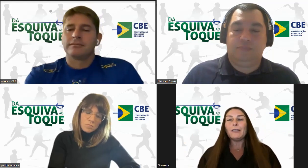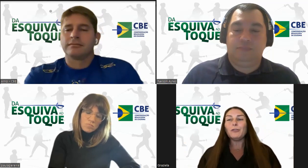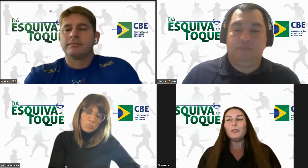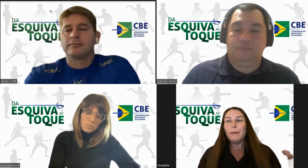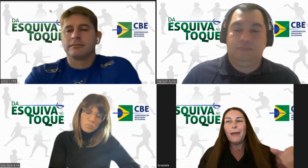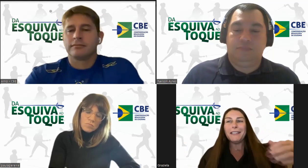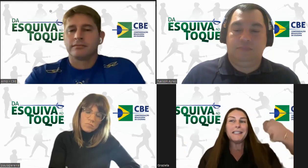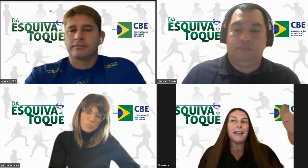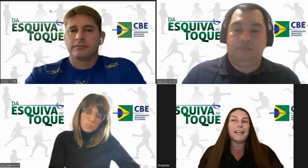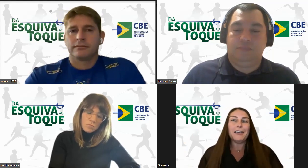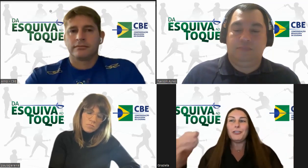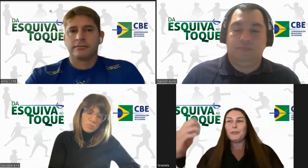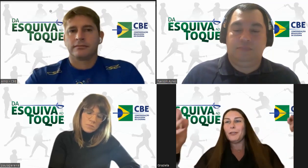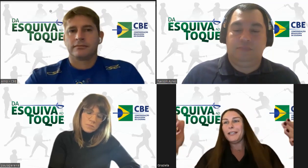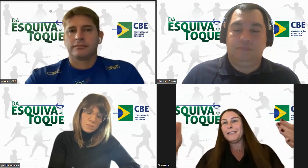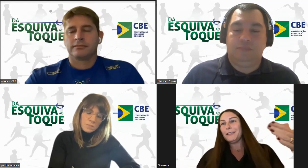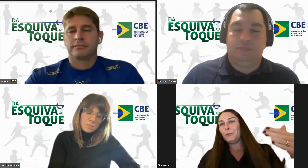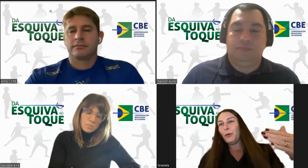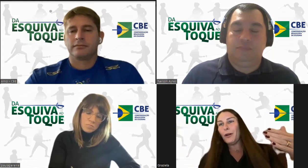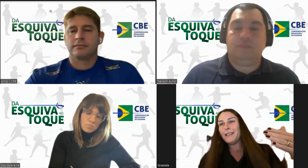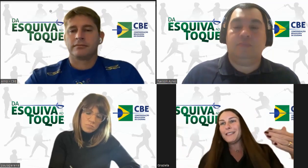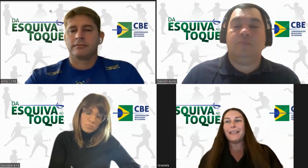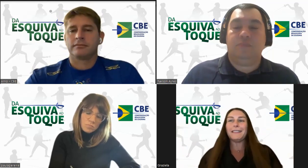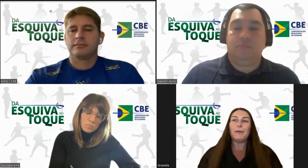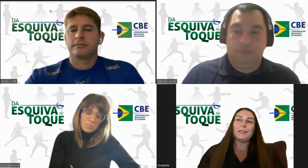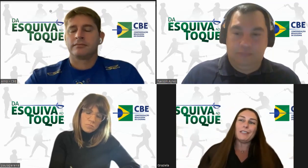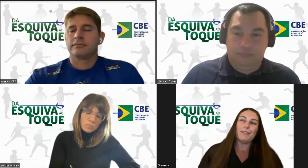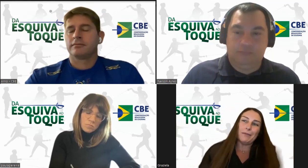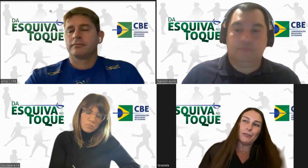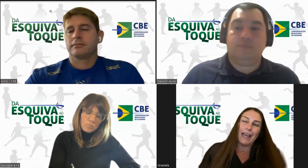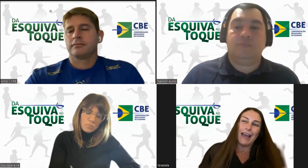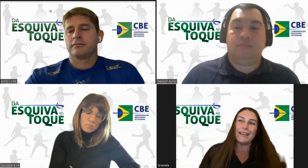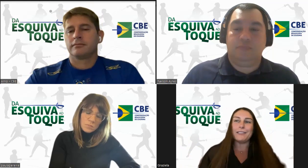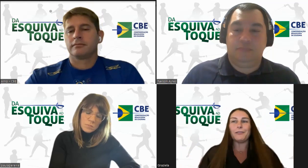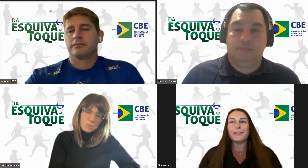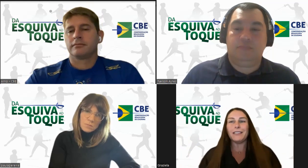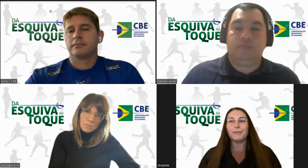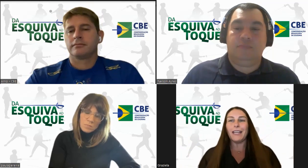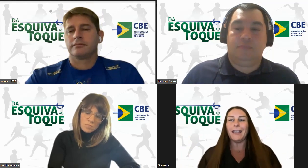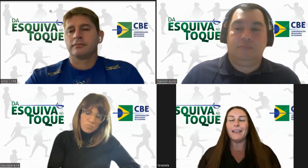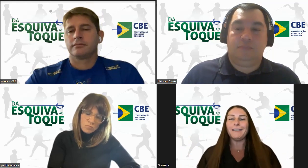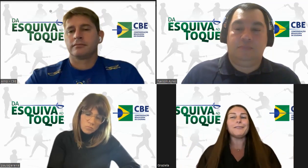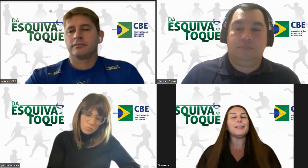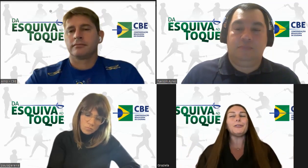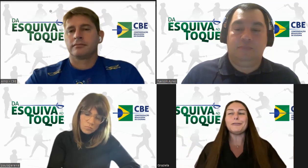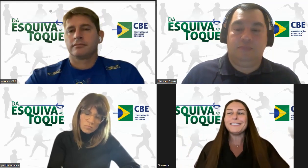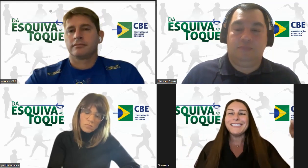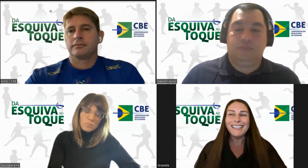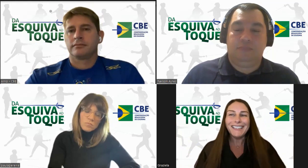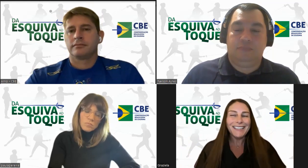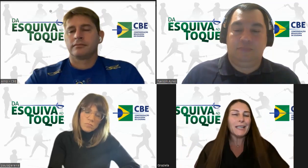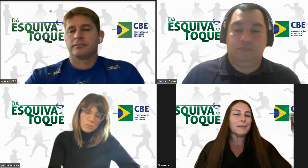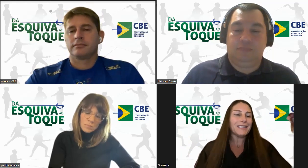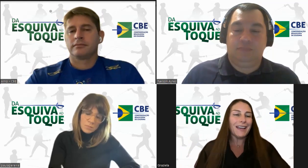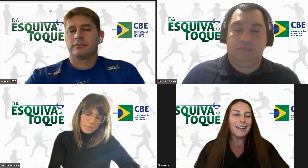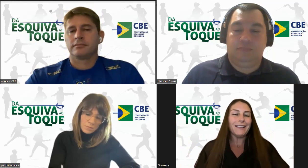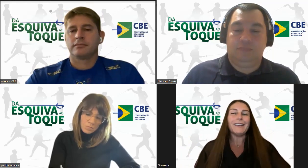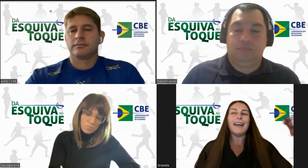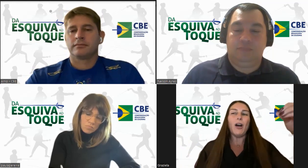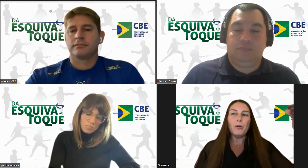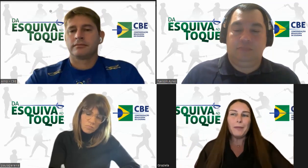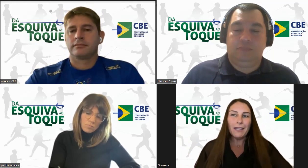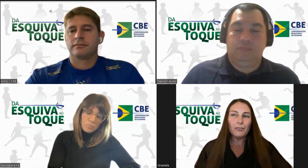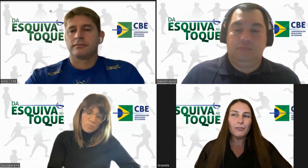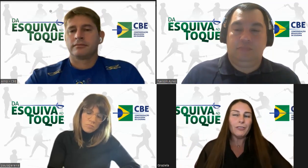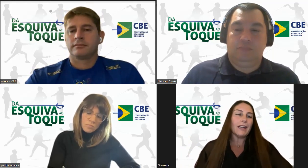então tudo depende se é antes durante e depois se tem tempo de esvaziamento gástrico se não tem então de novo Tem que adaptar